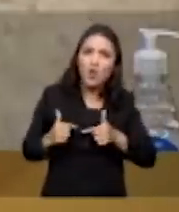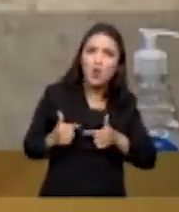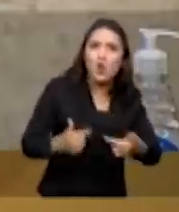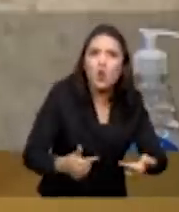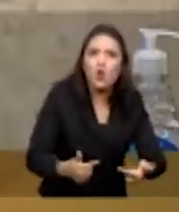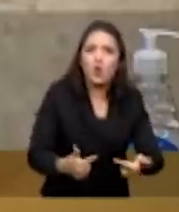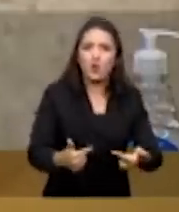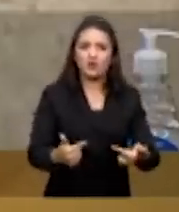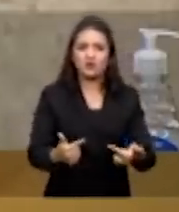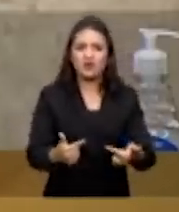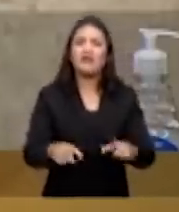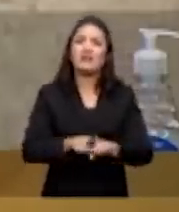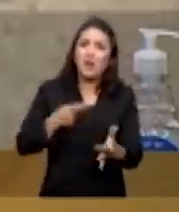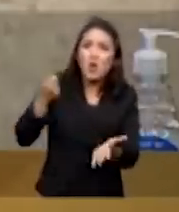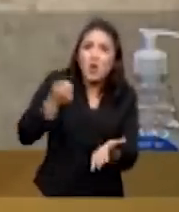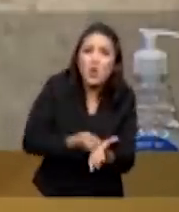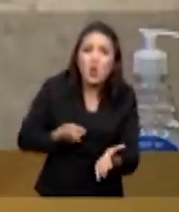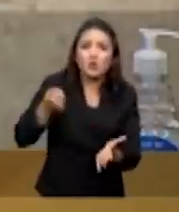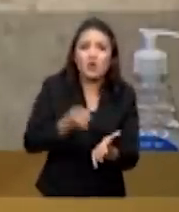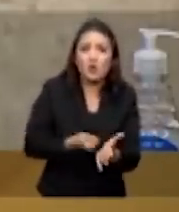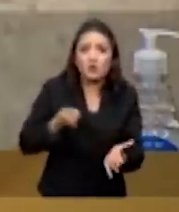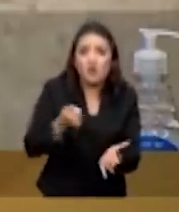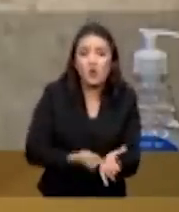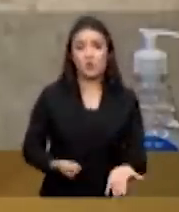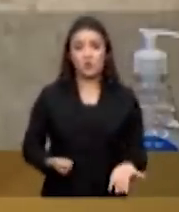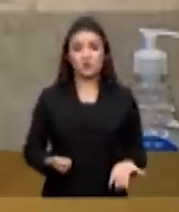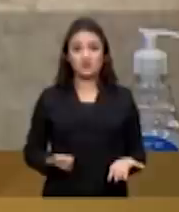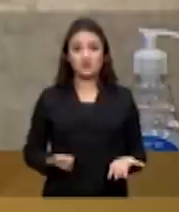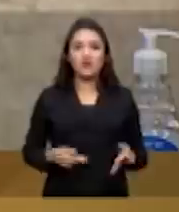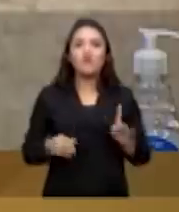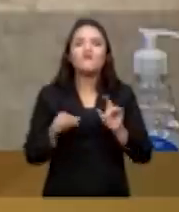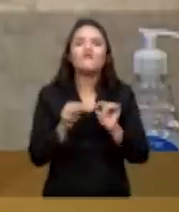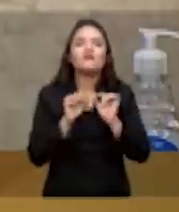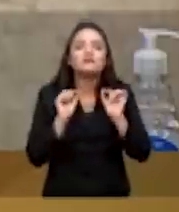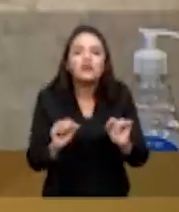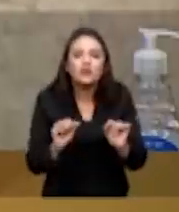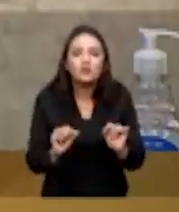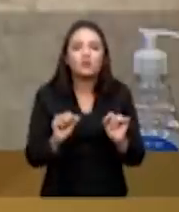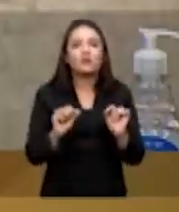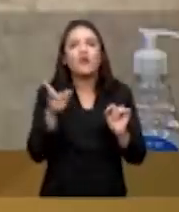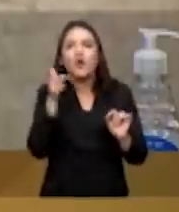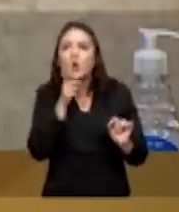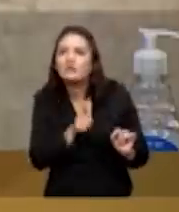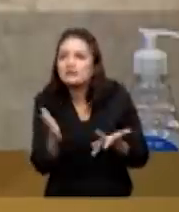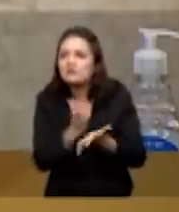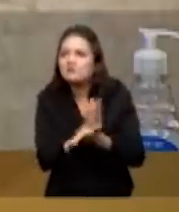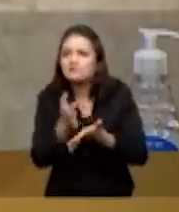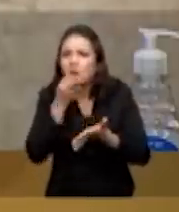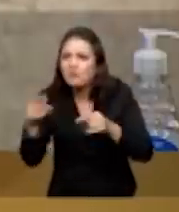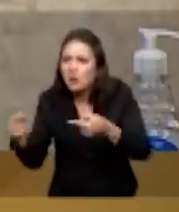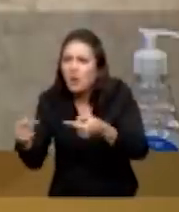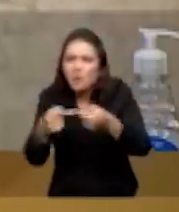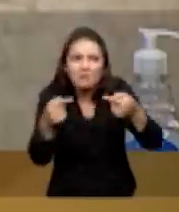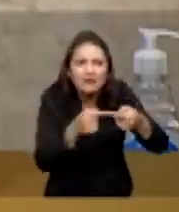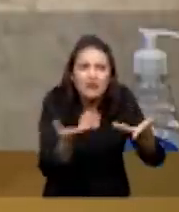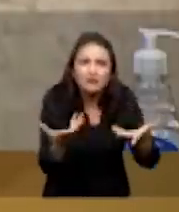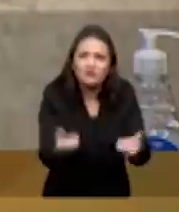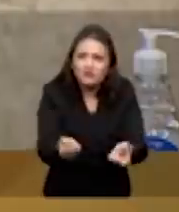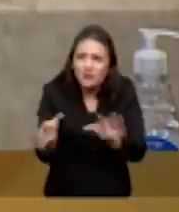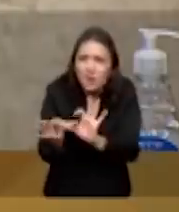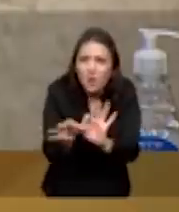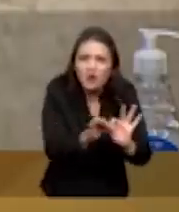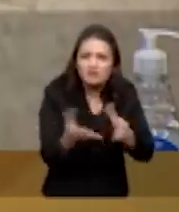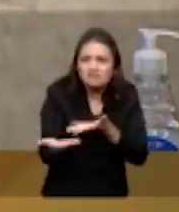tal como um incansável artesão tecendo consensos mínimos entre os grupos